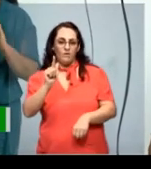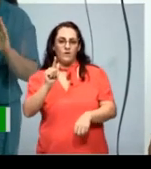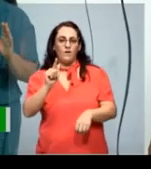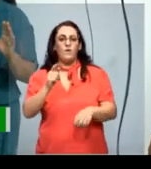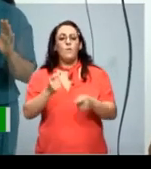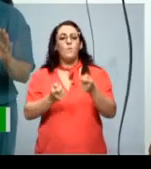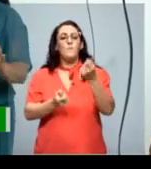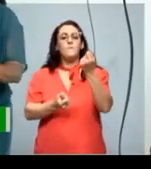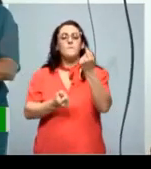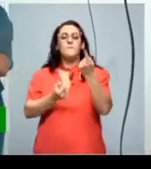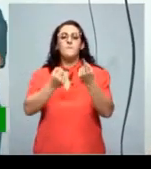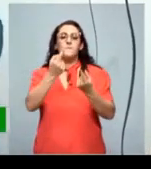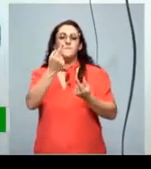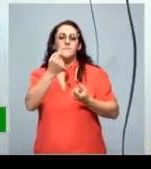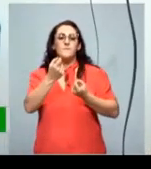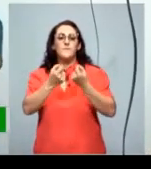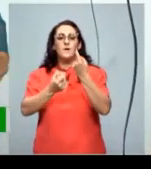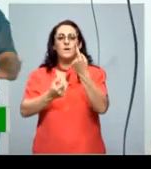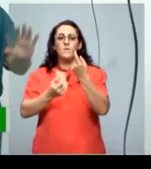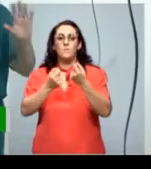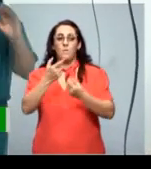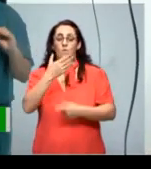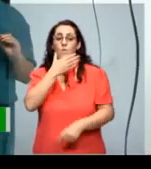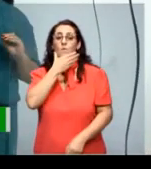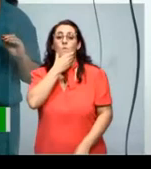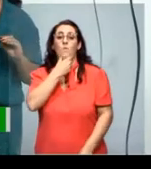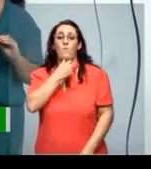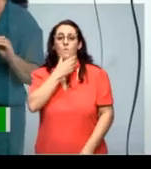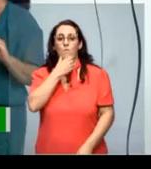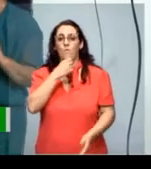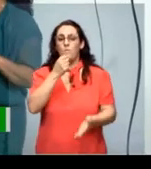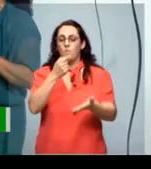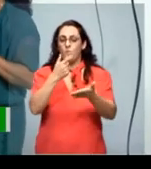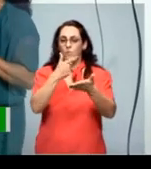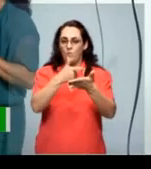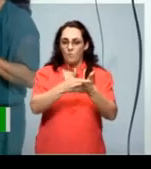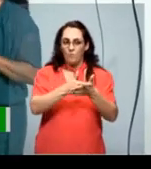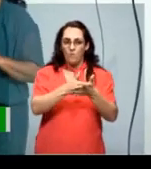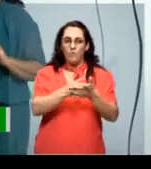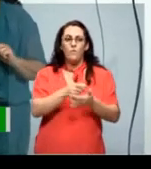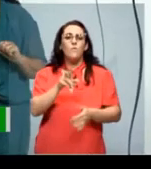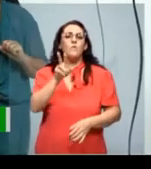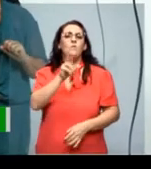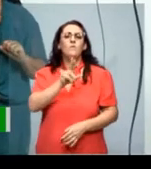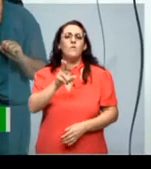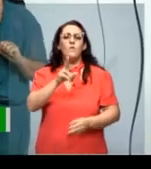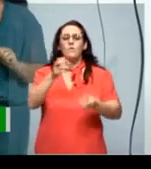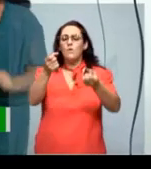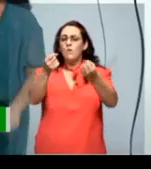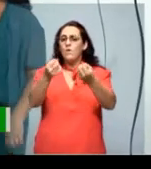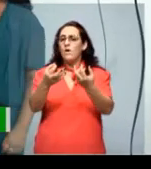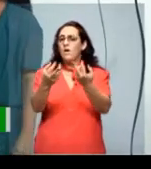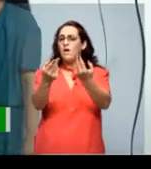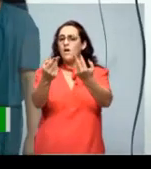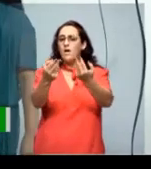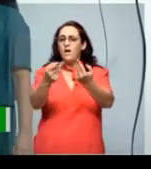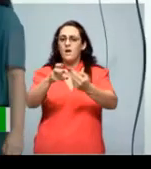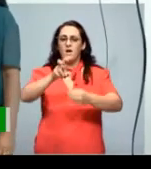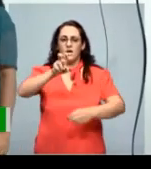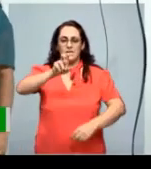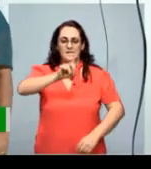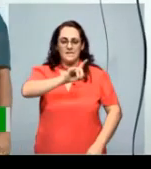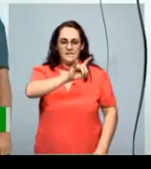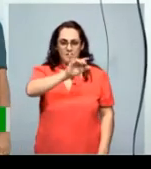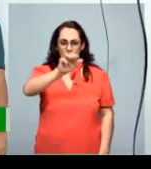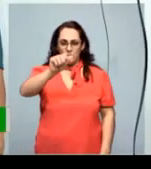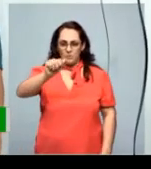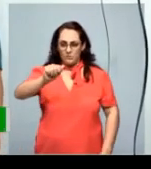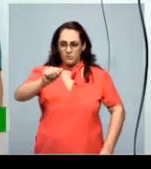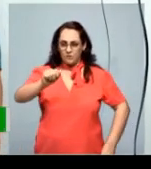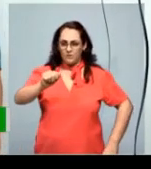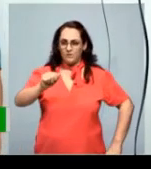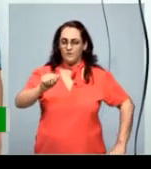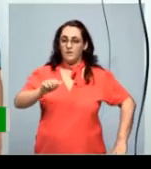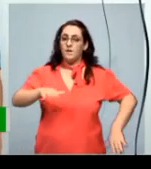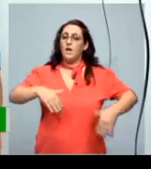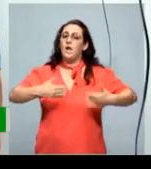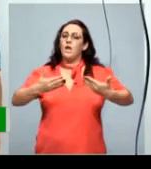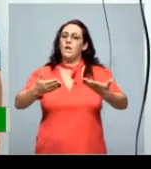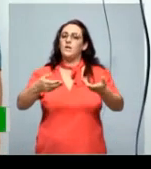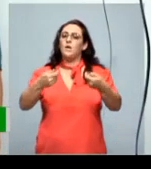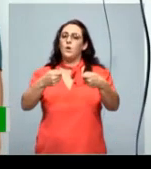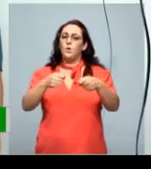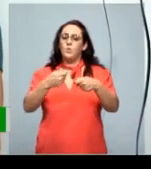comprou, que ele vai usar, né, a mesma quantidade durante esses 5 dias. Então, eu tenho que dividir